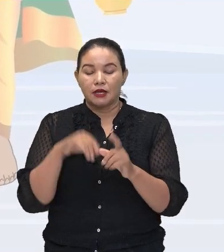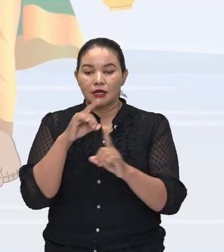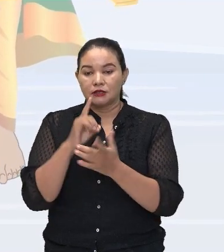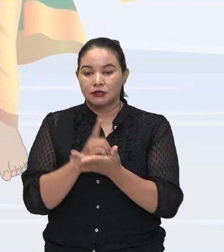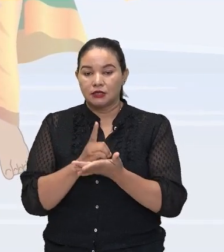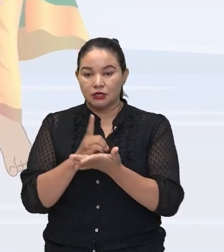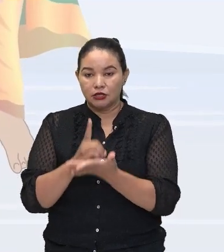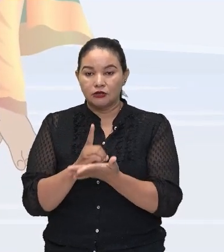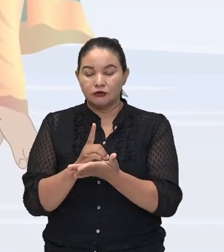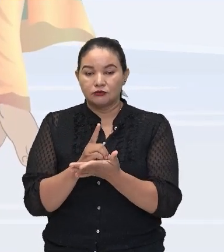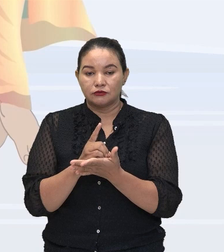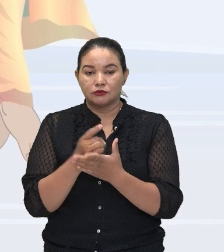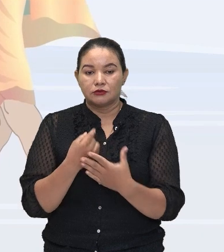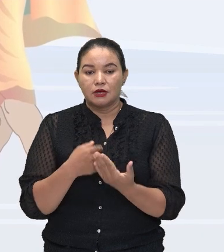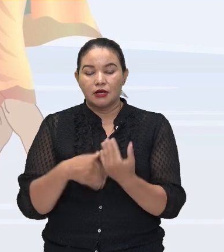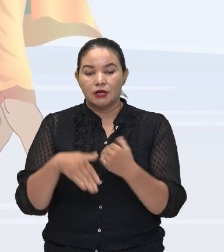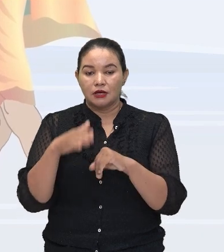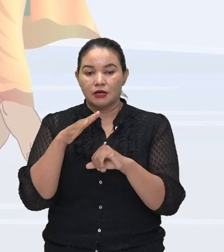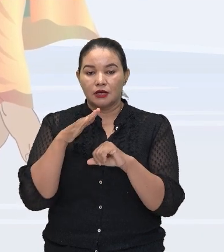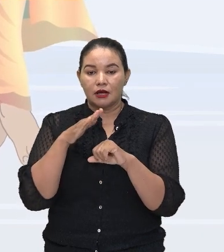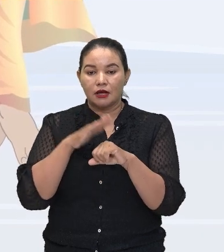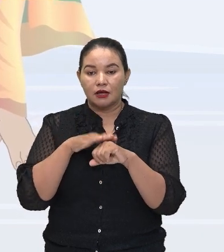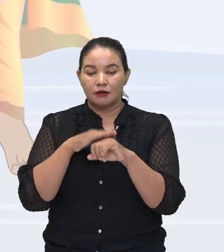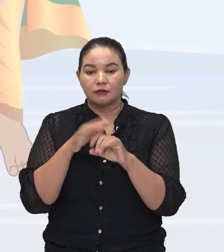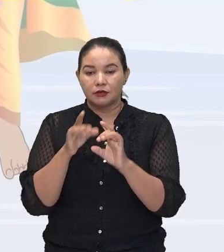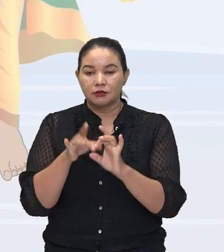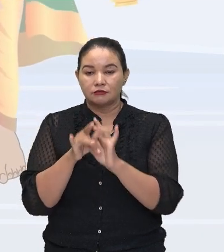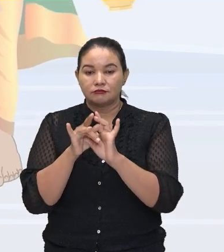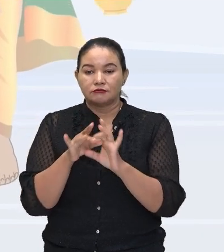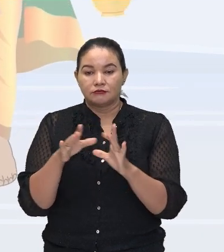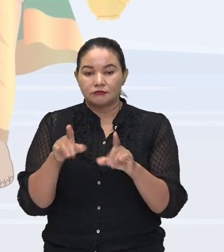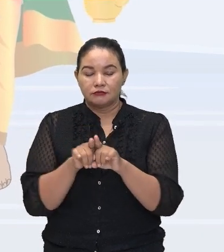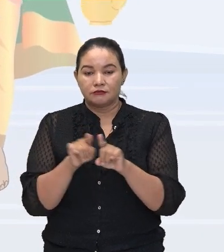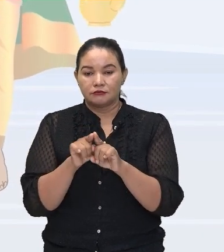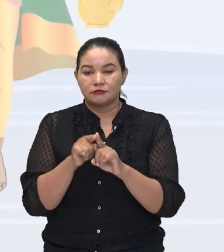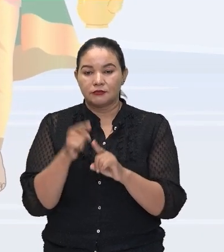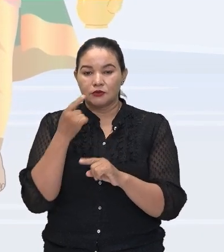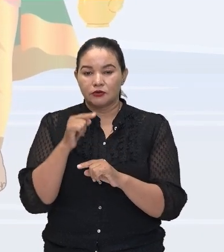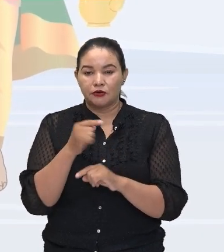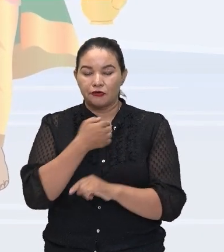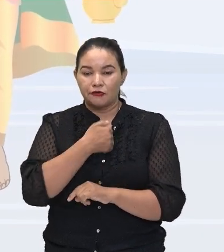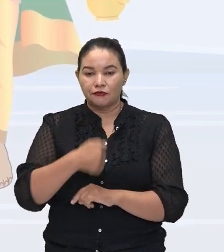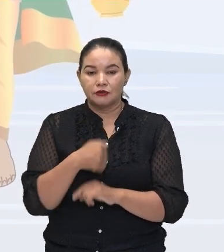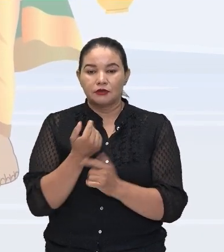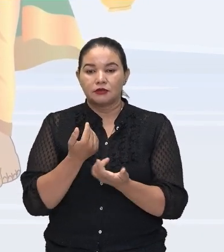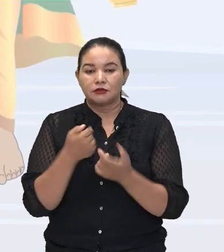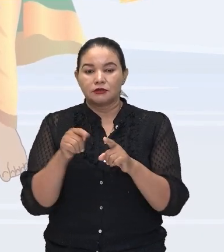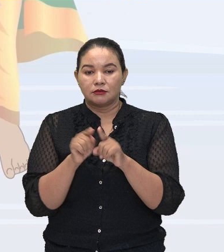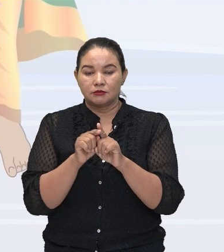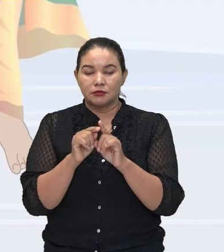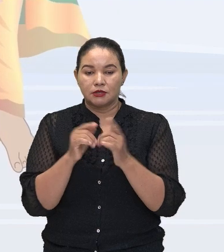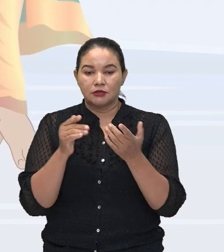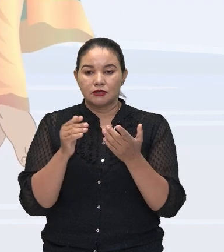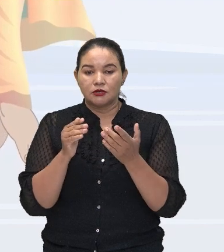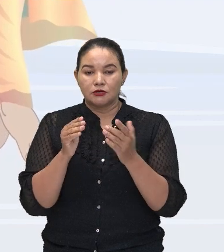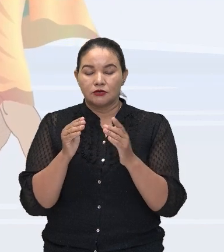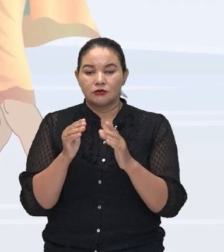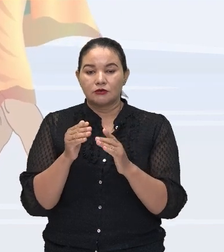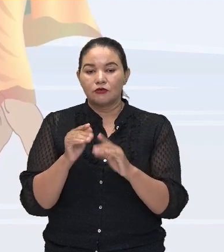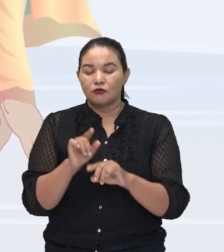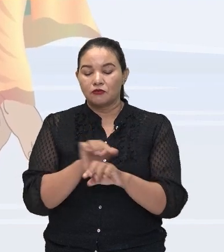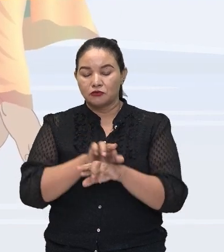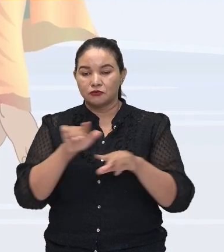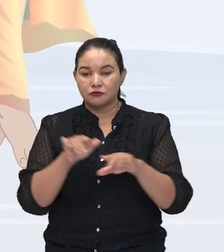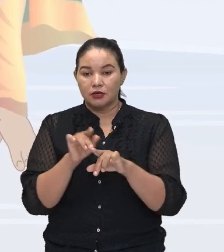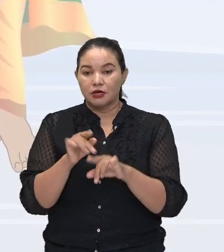da cabeça do Deus Brahma. São os governantes, os intelectuais, os sacerdotes, aqueles que têm a